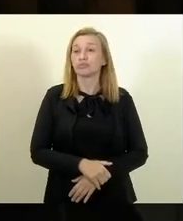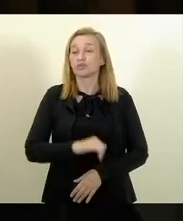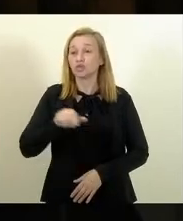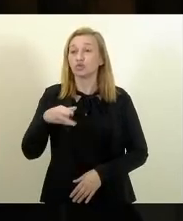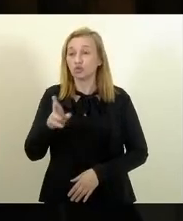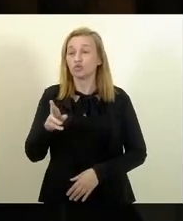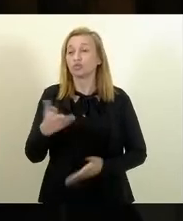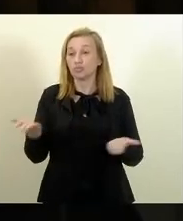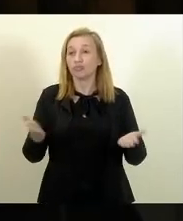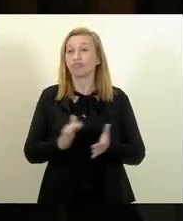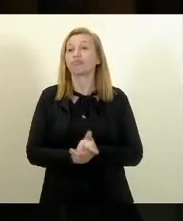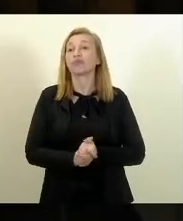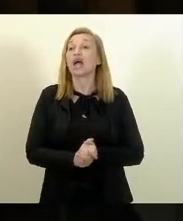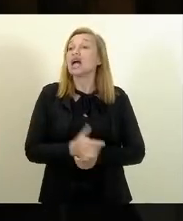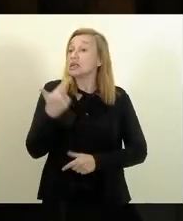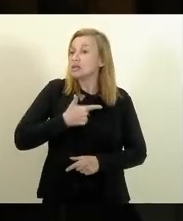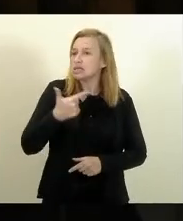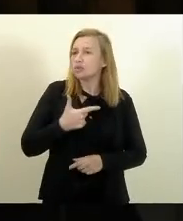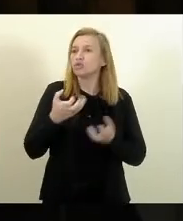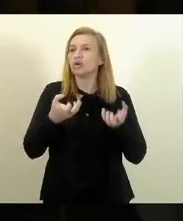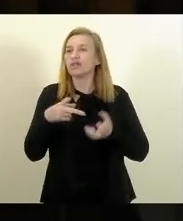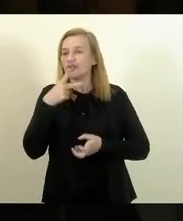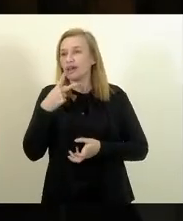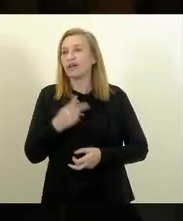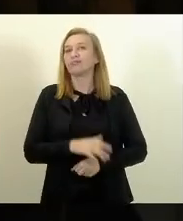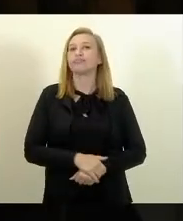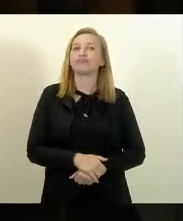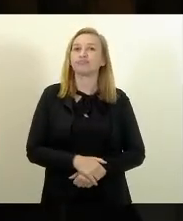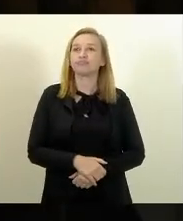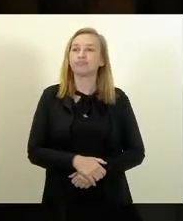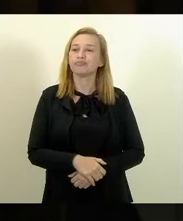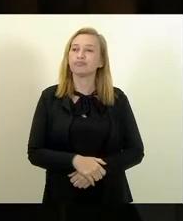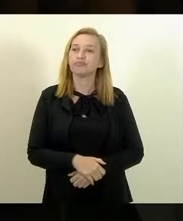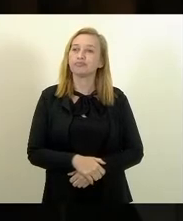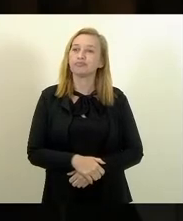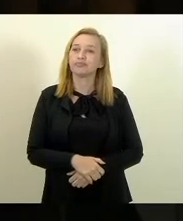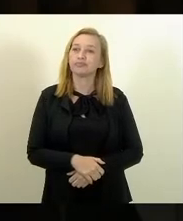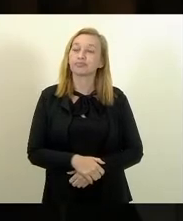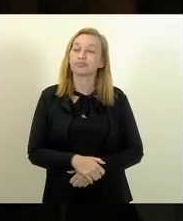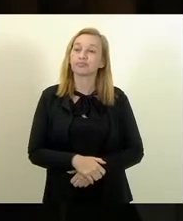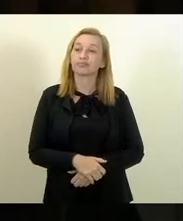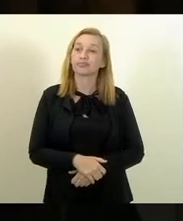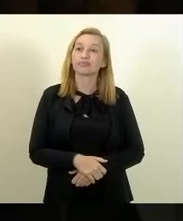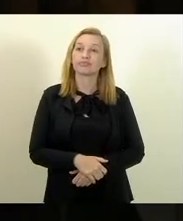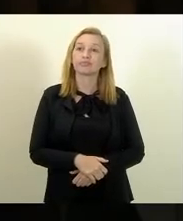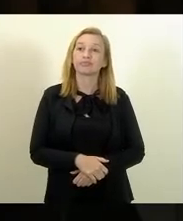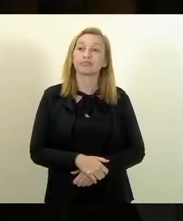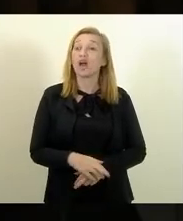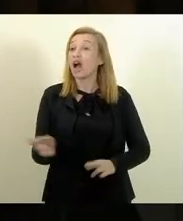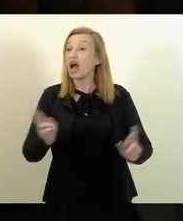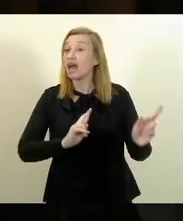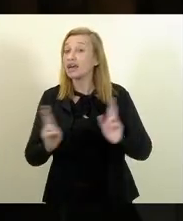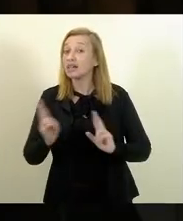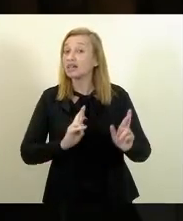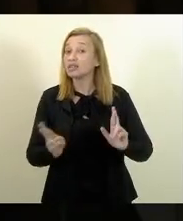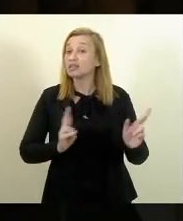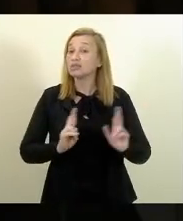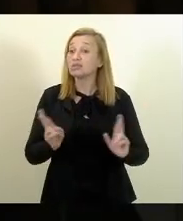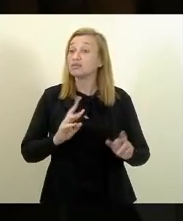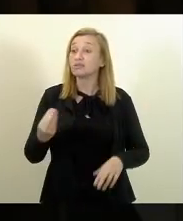pautas. Segunda nota que quero fazer aqui tem a ver com a reunião de que participei